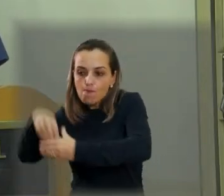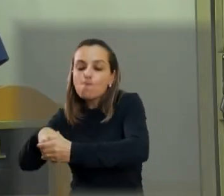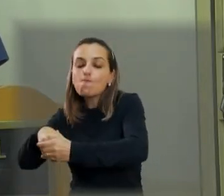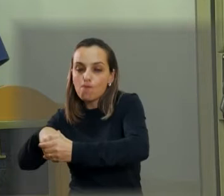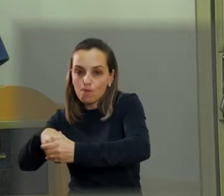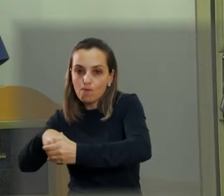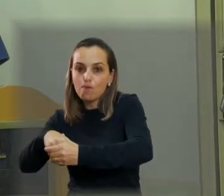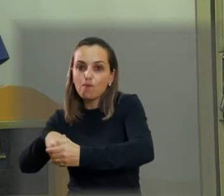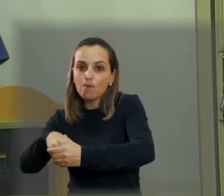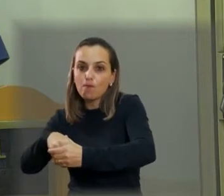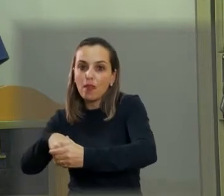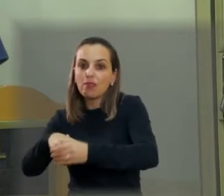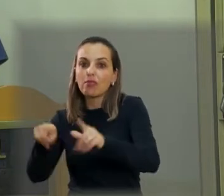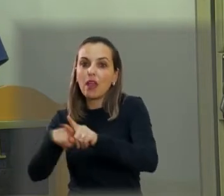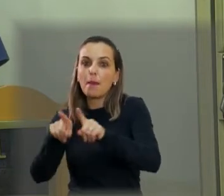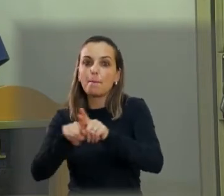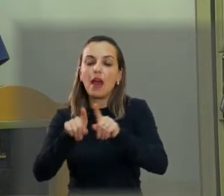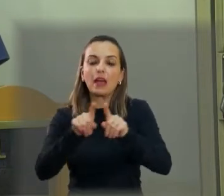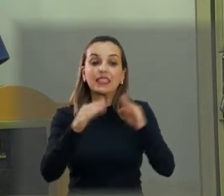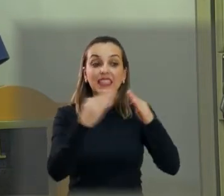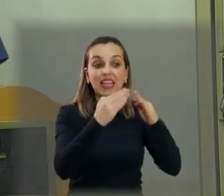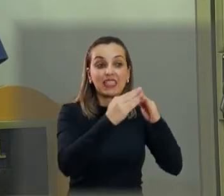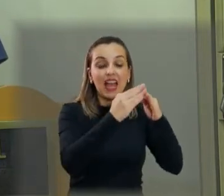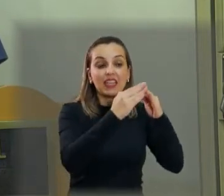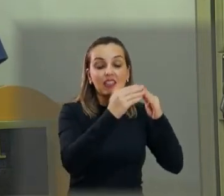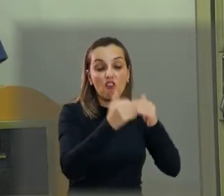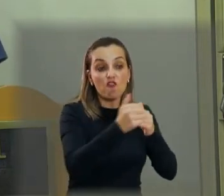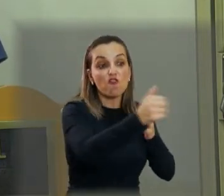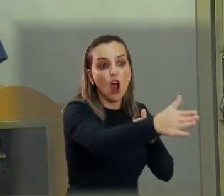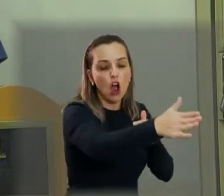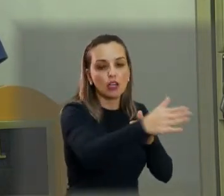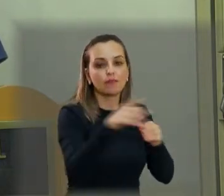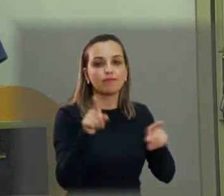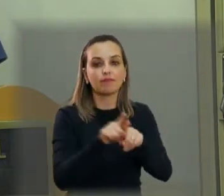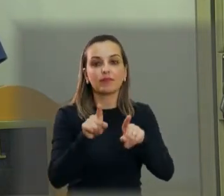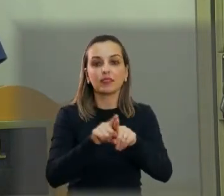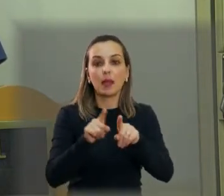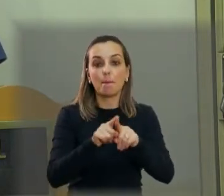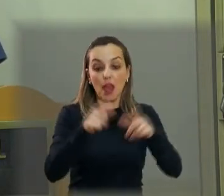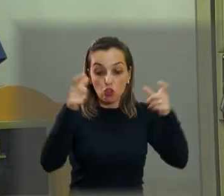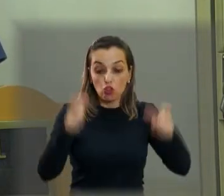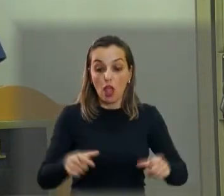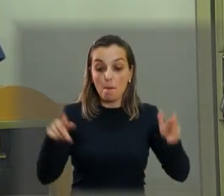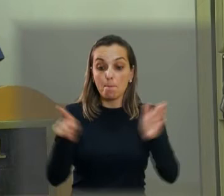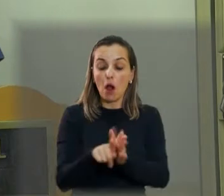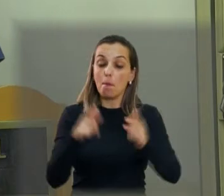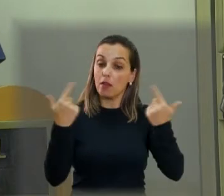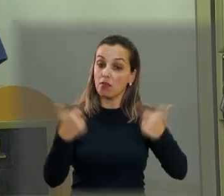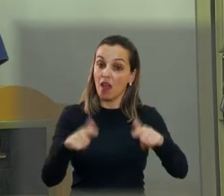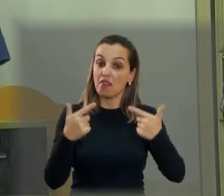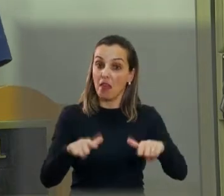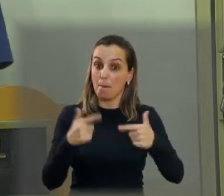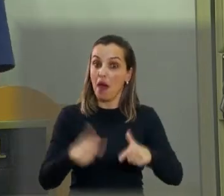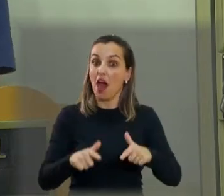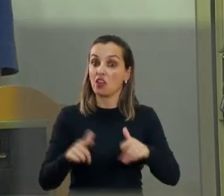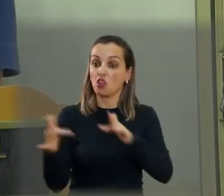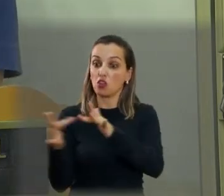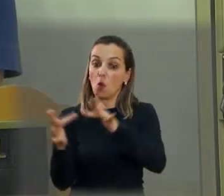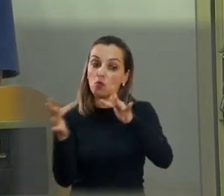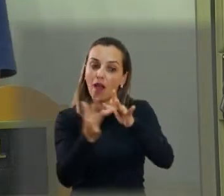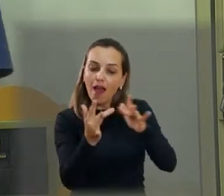familiares extradomicílio, nos locais de trabalho que não se prepararam adequadamente para esse